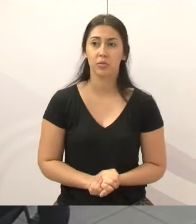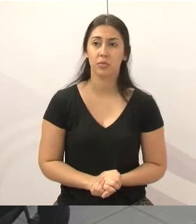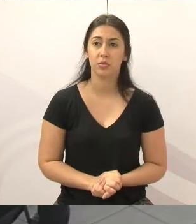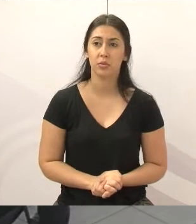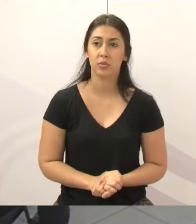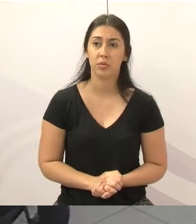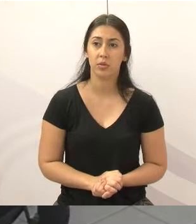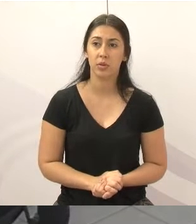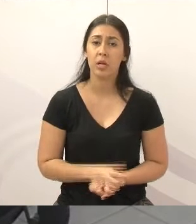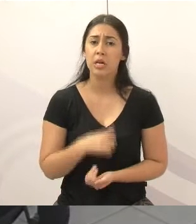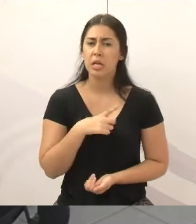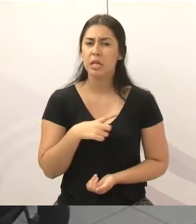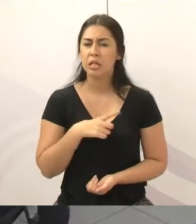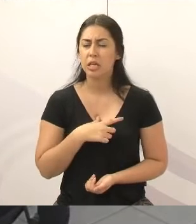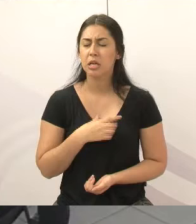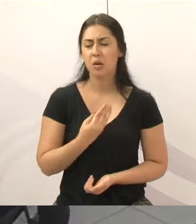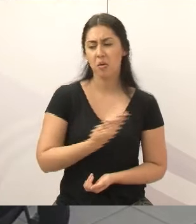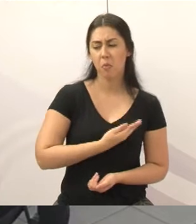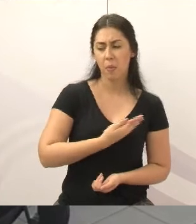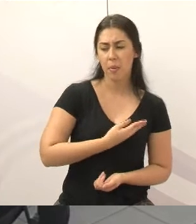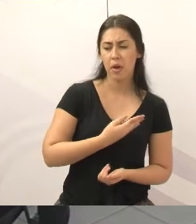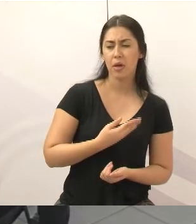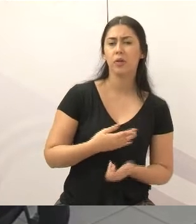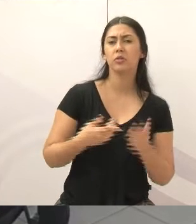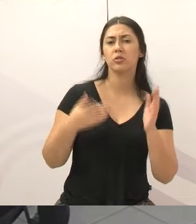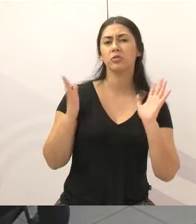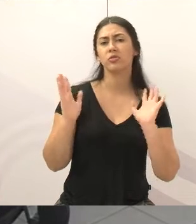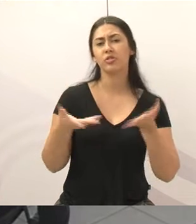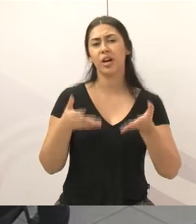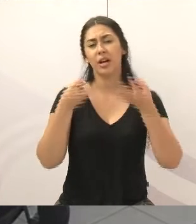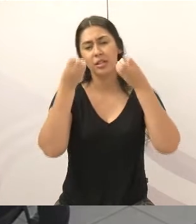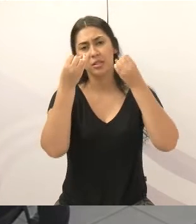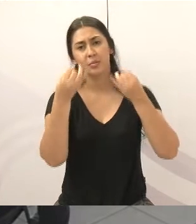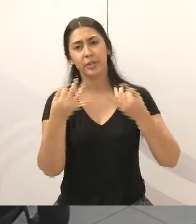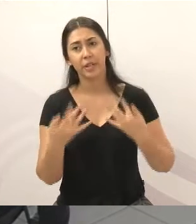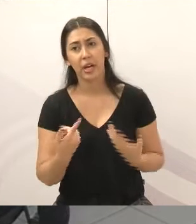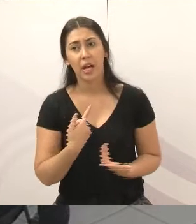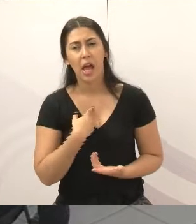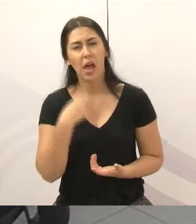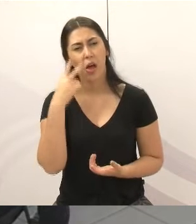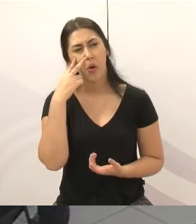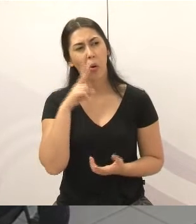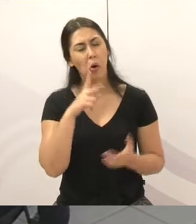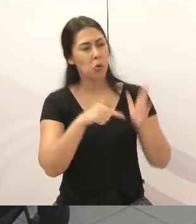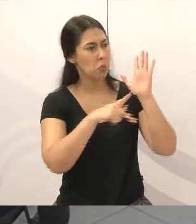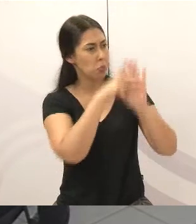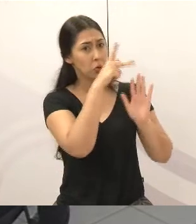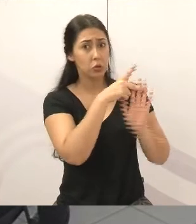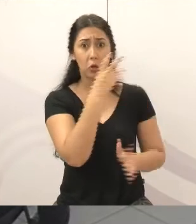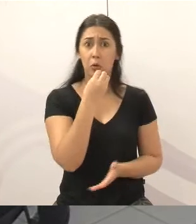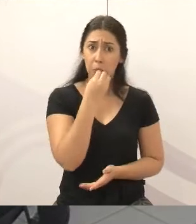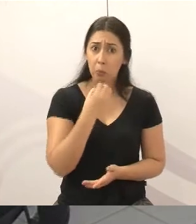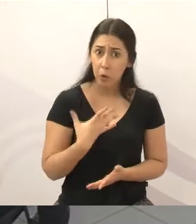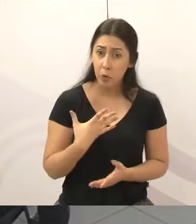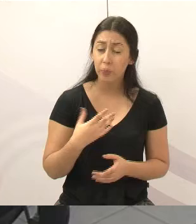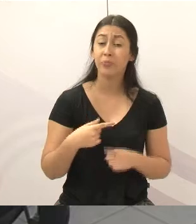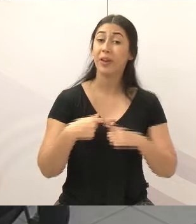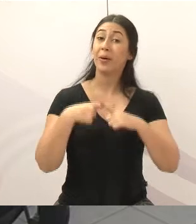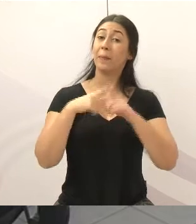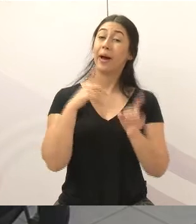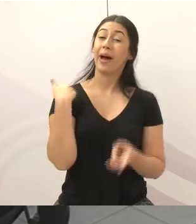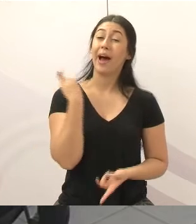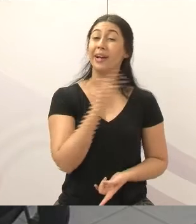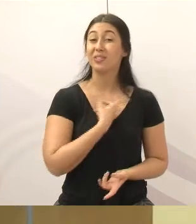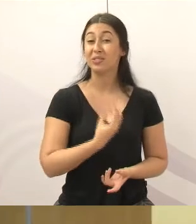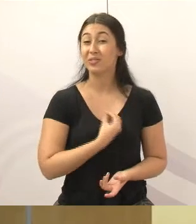Né, alguns companheiros que me antecederam aqui falaram do projeto, eu encaro como um projeto bom. Só que a gente está vivendo